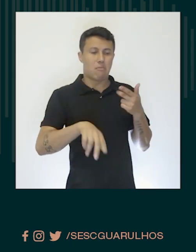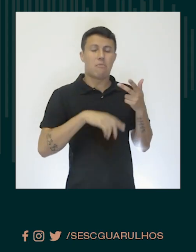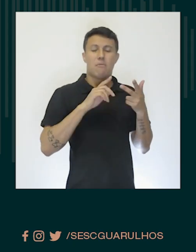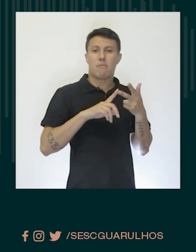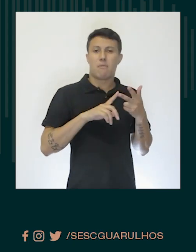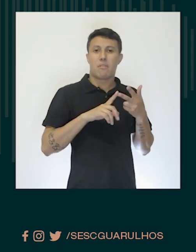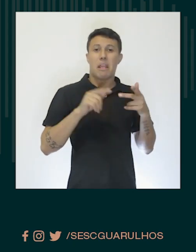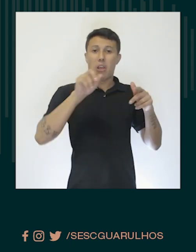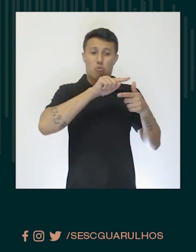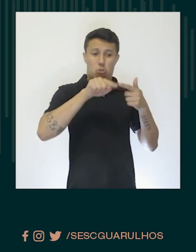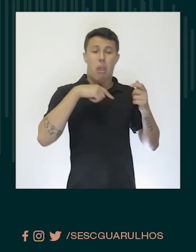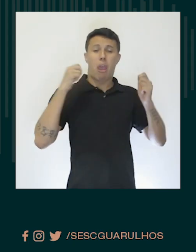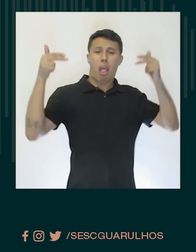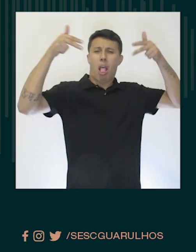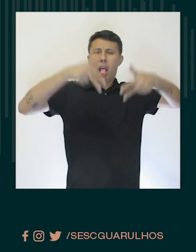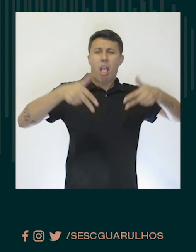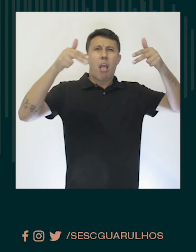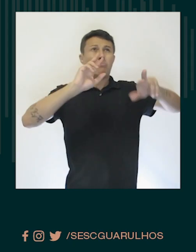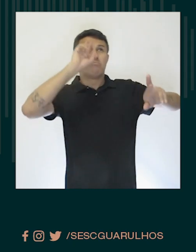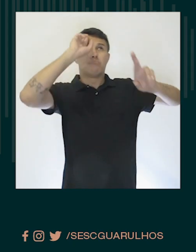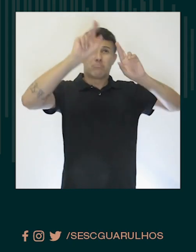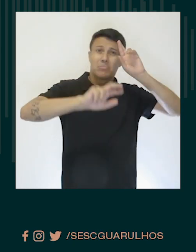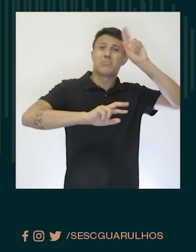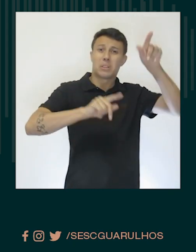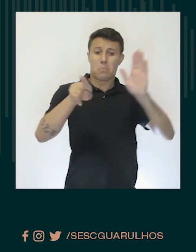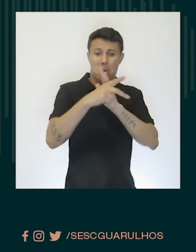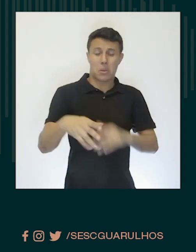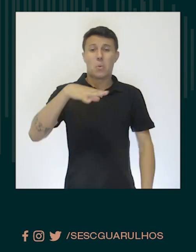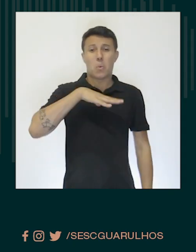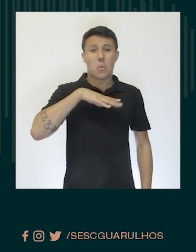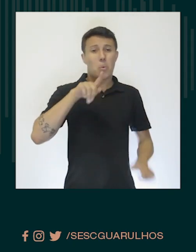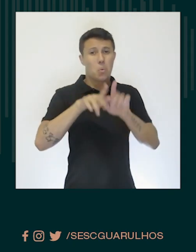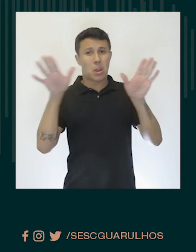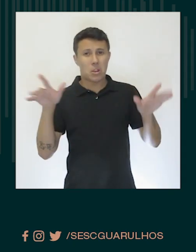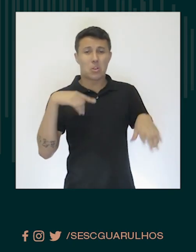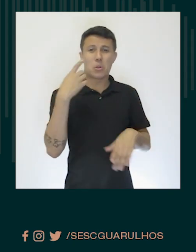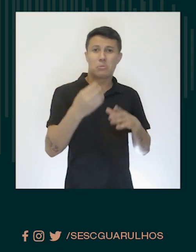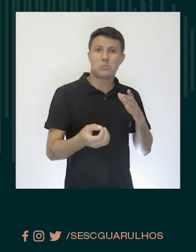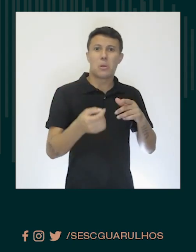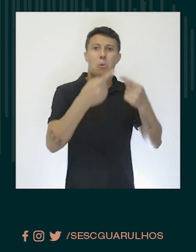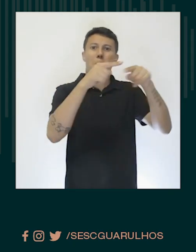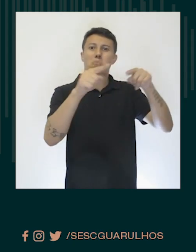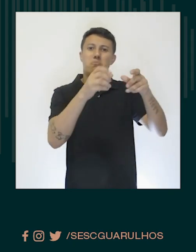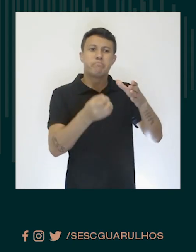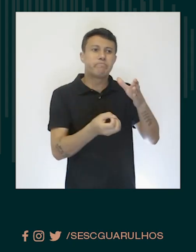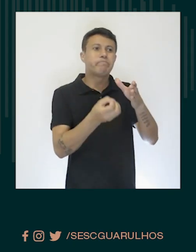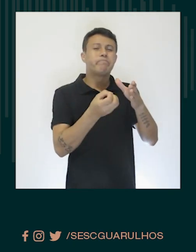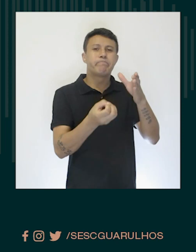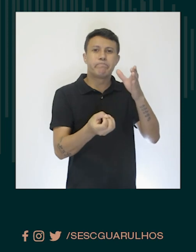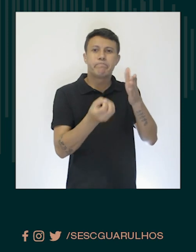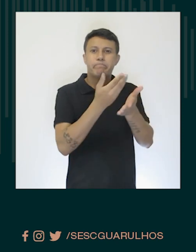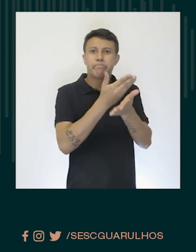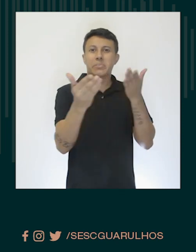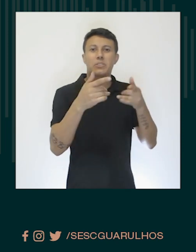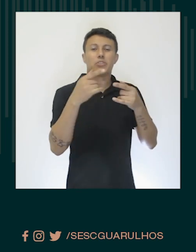rapper, criativo, monstro daqui de Guarulhos, e ele tava para lançar um single, e aí a gente colocou as máscaras,